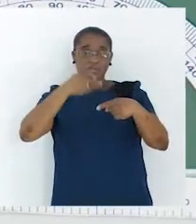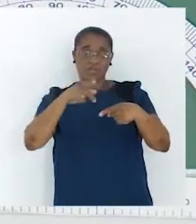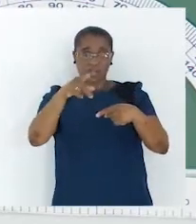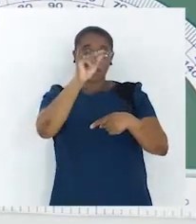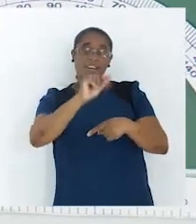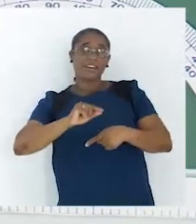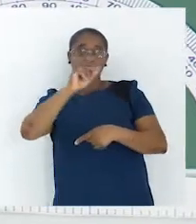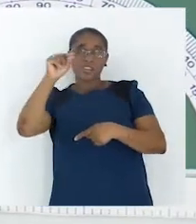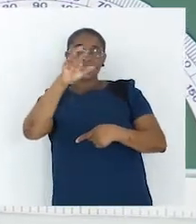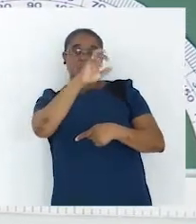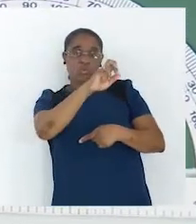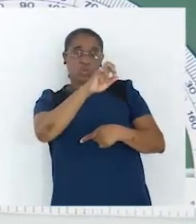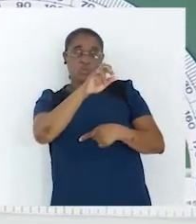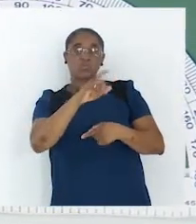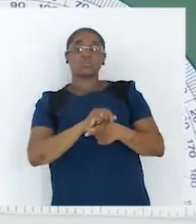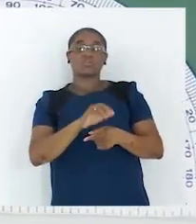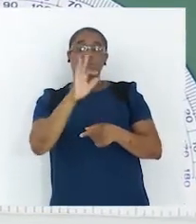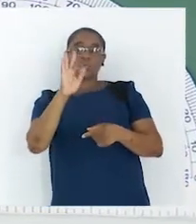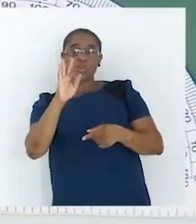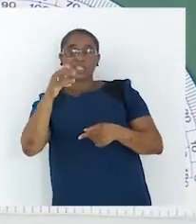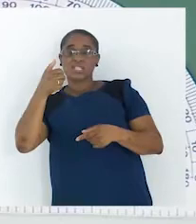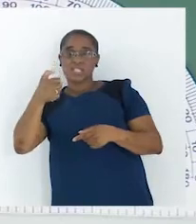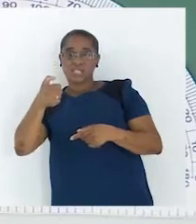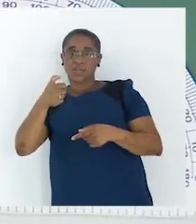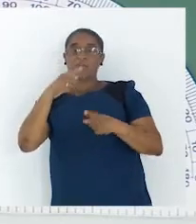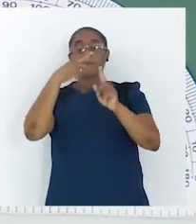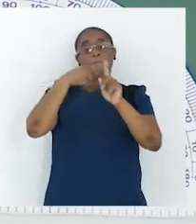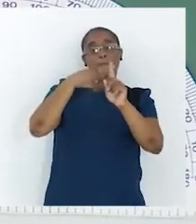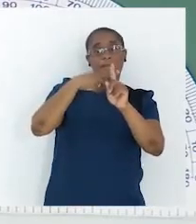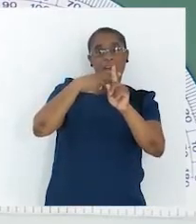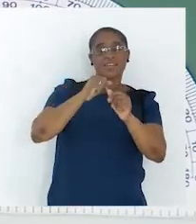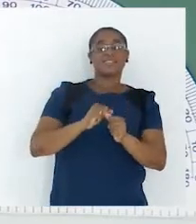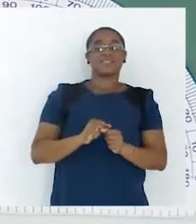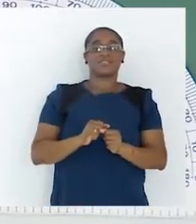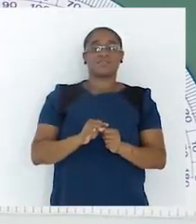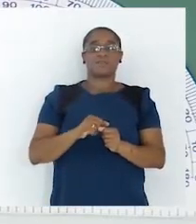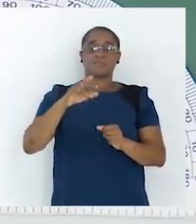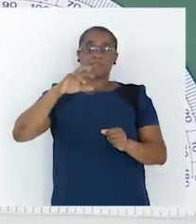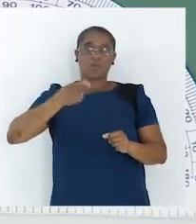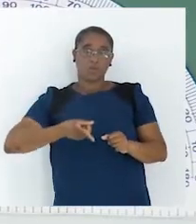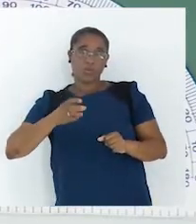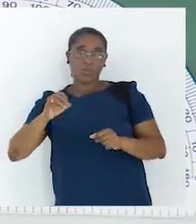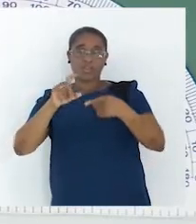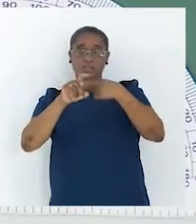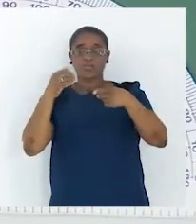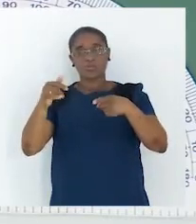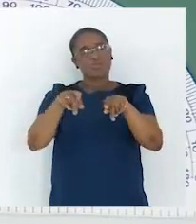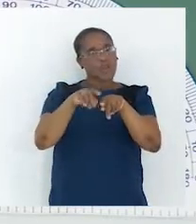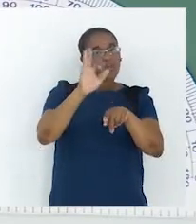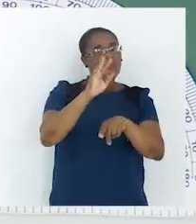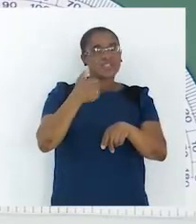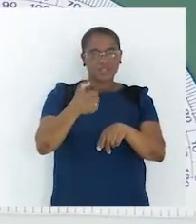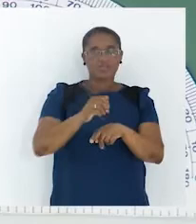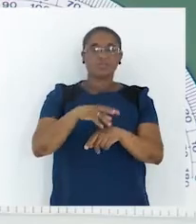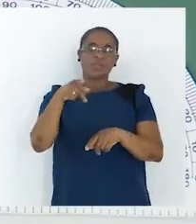daí índice depois do 45 É mas o vento dividiram portões da 45